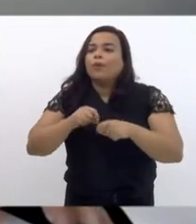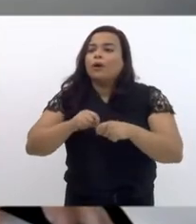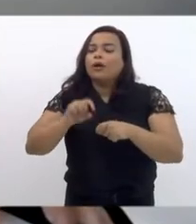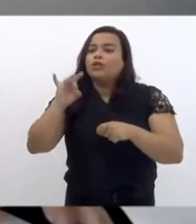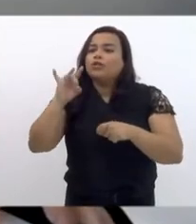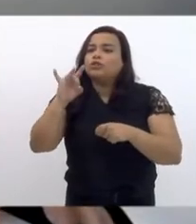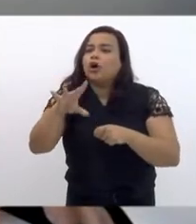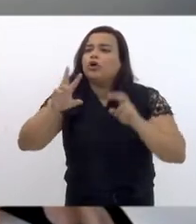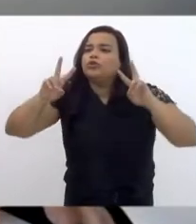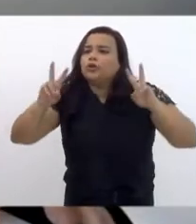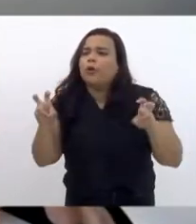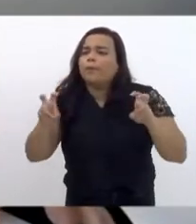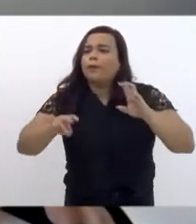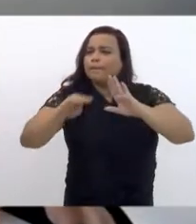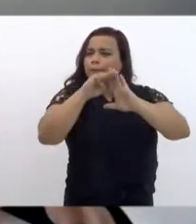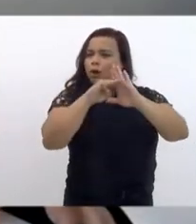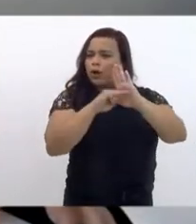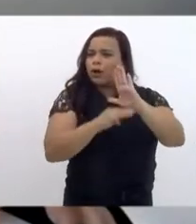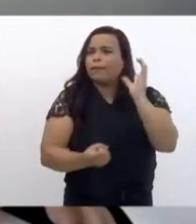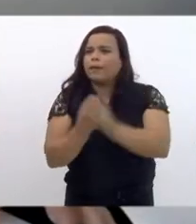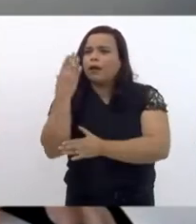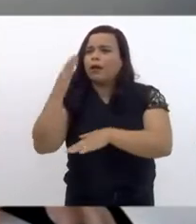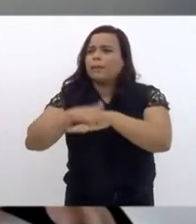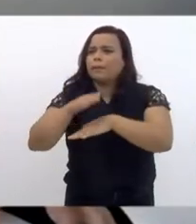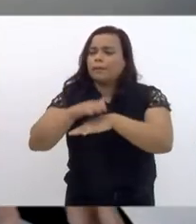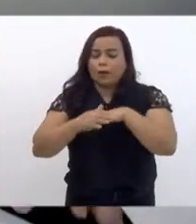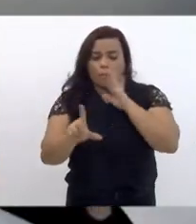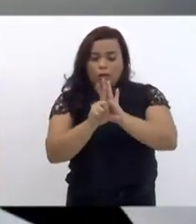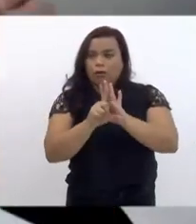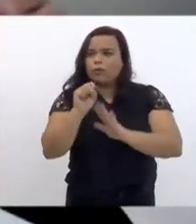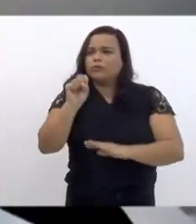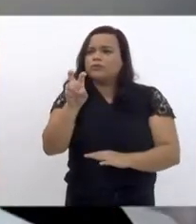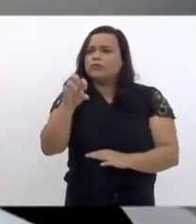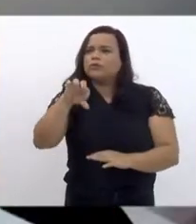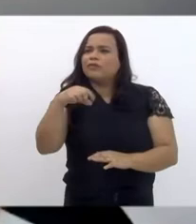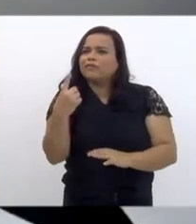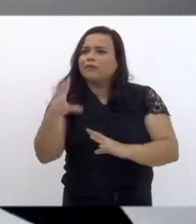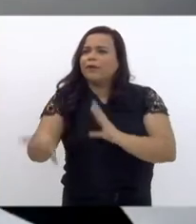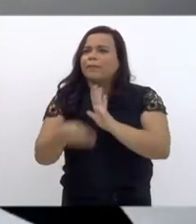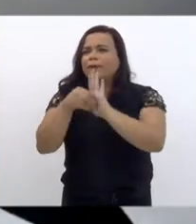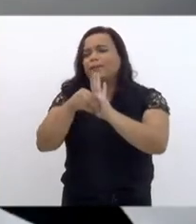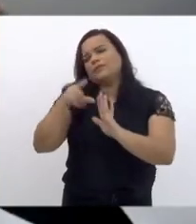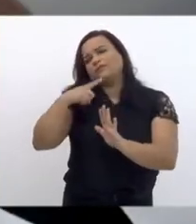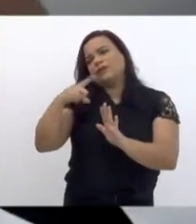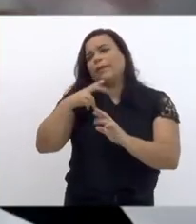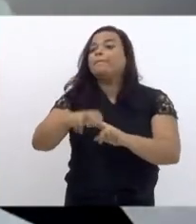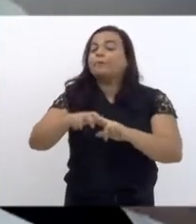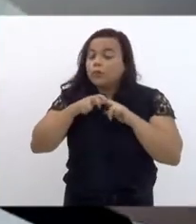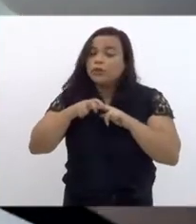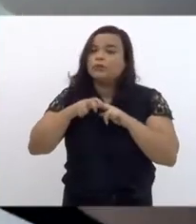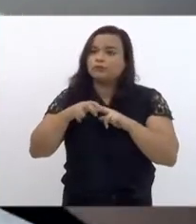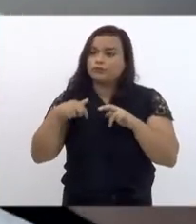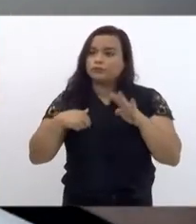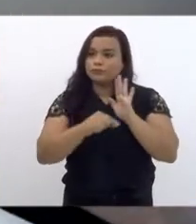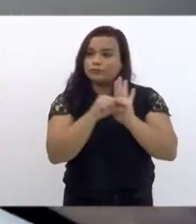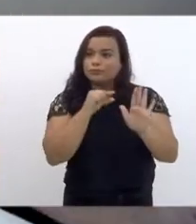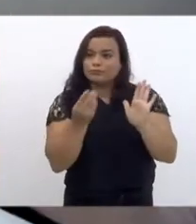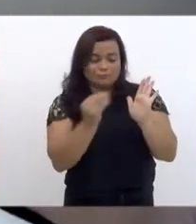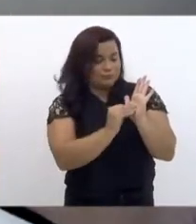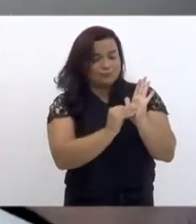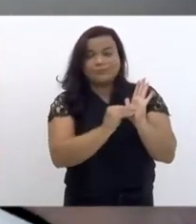basta que o programa criado pela Lei 8591 seja implementado. Por isso que eu modifico o inciso para dizer